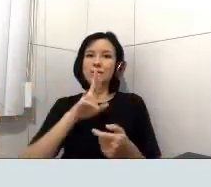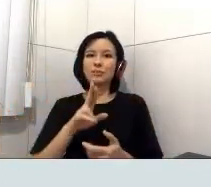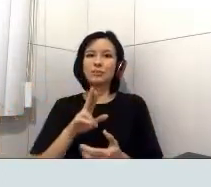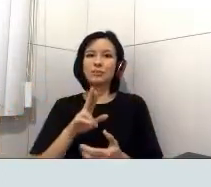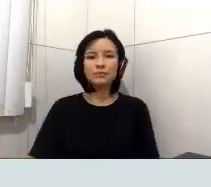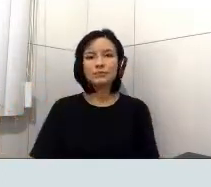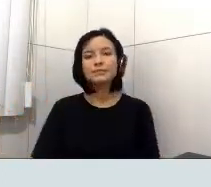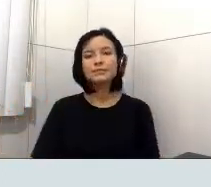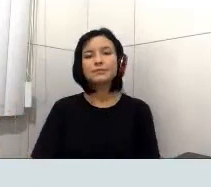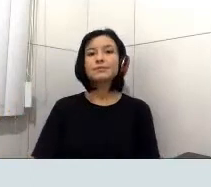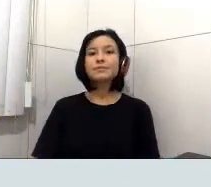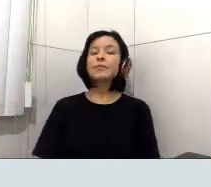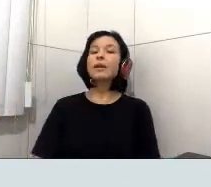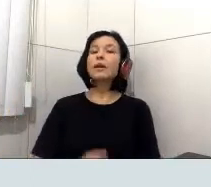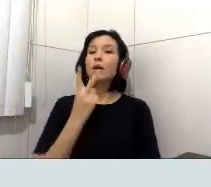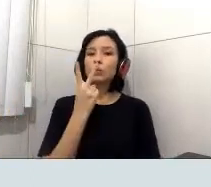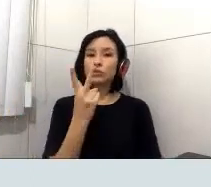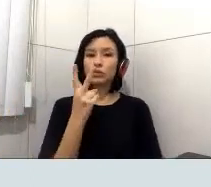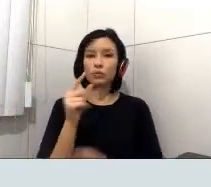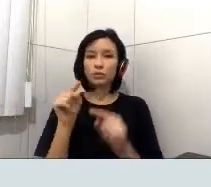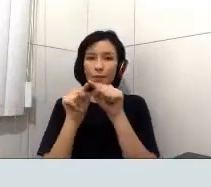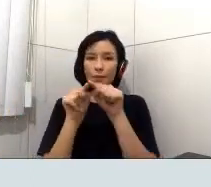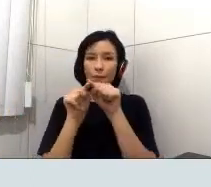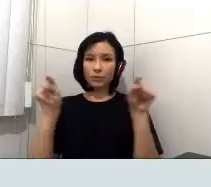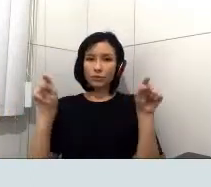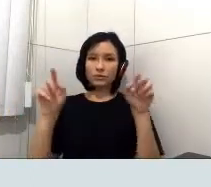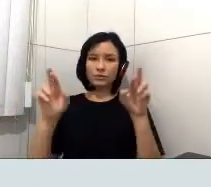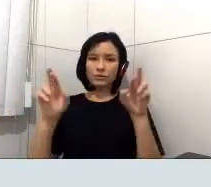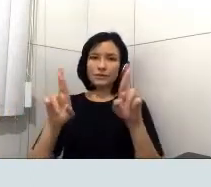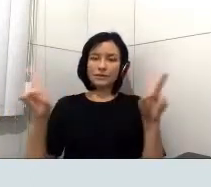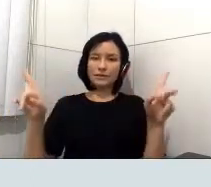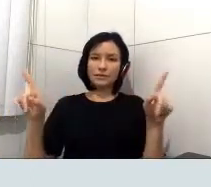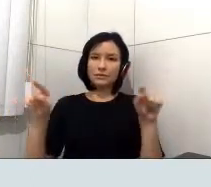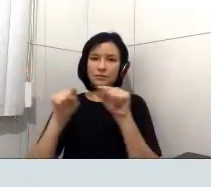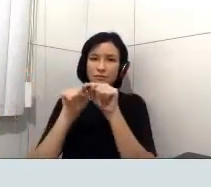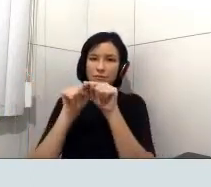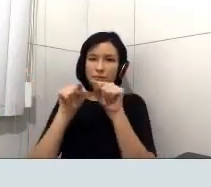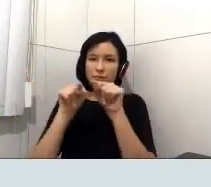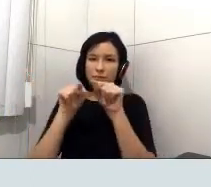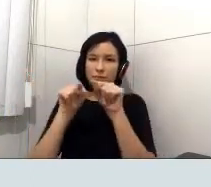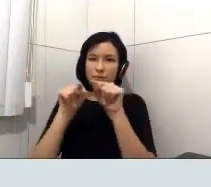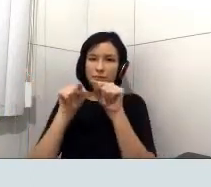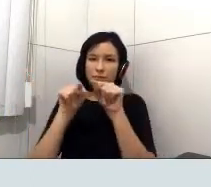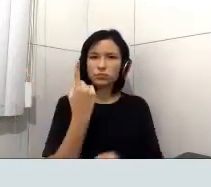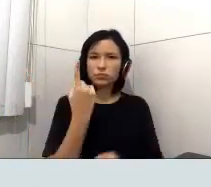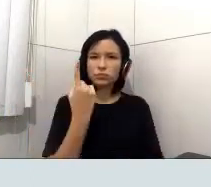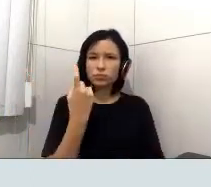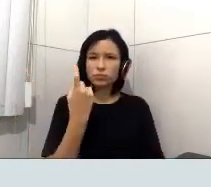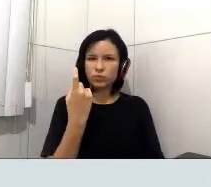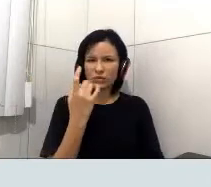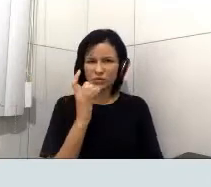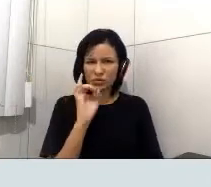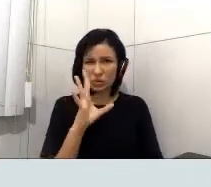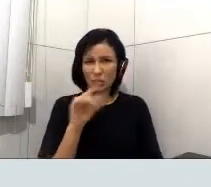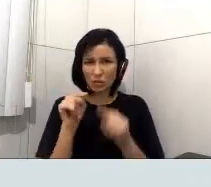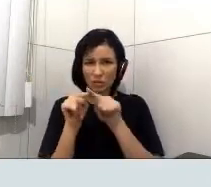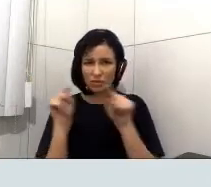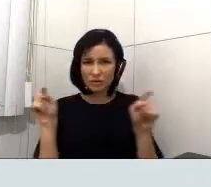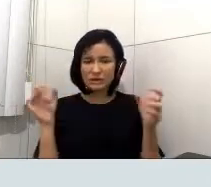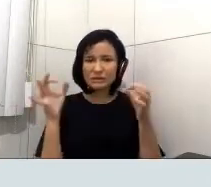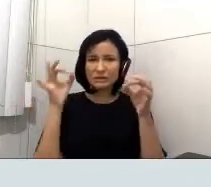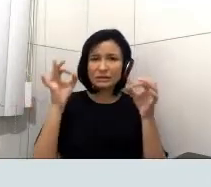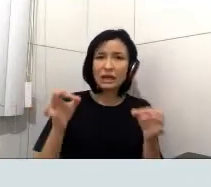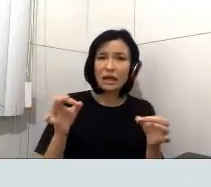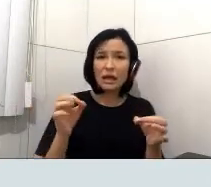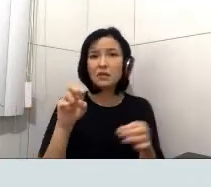E por dois pontos distintos determinam uma e uma só reta. Isso é certo? Ou